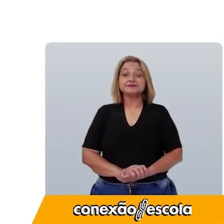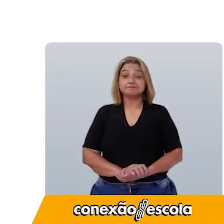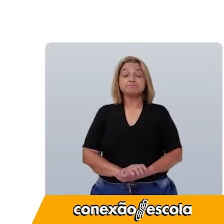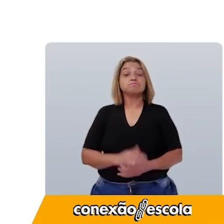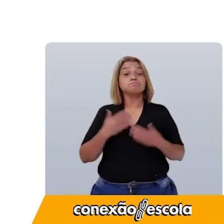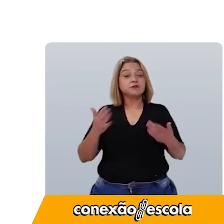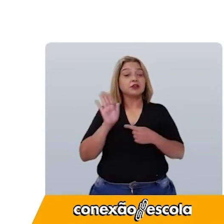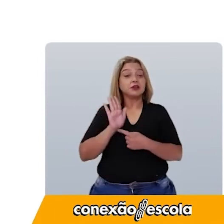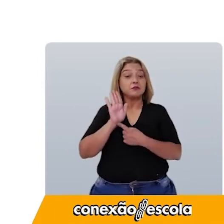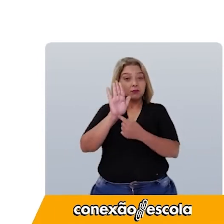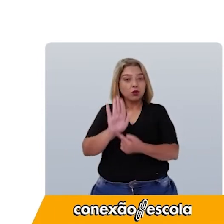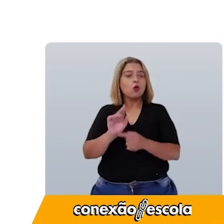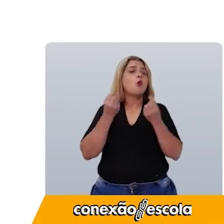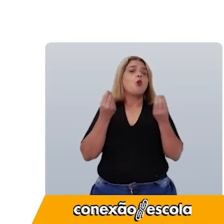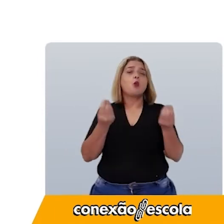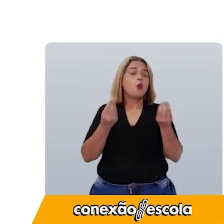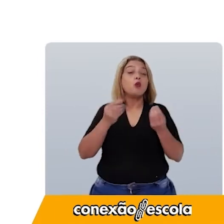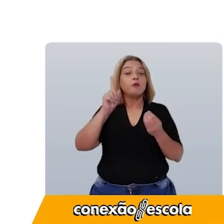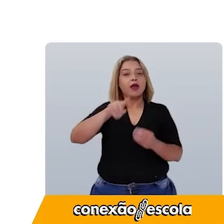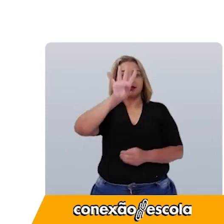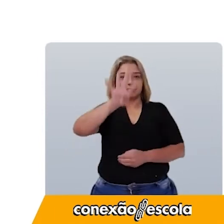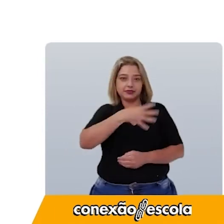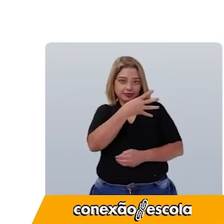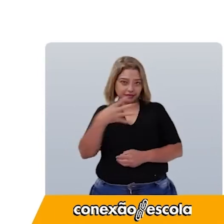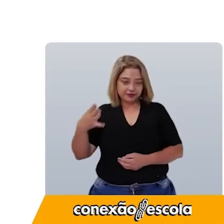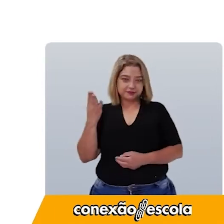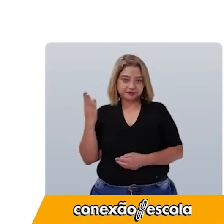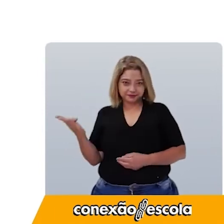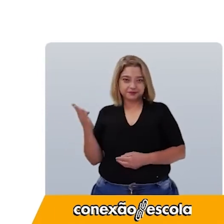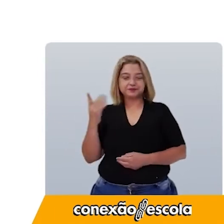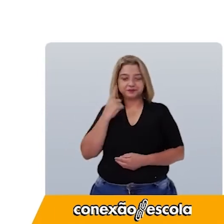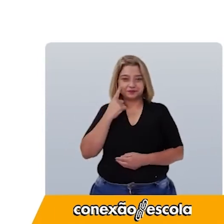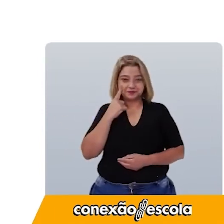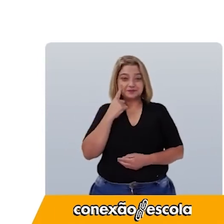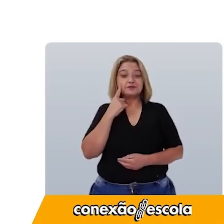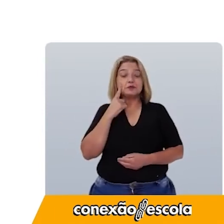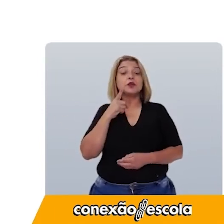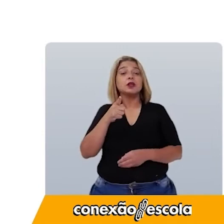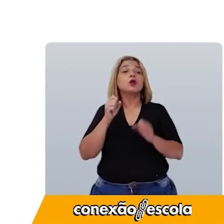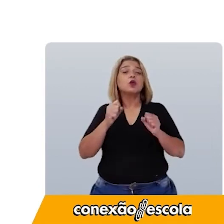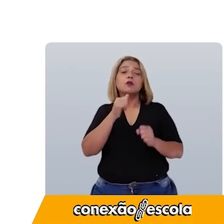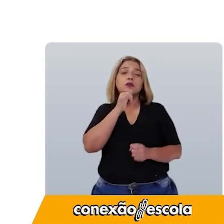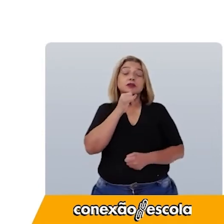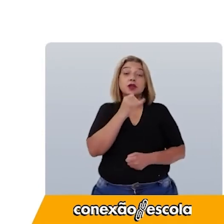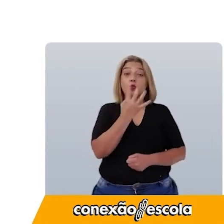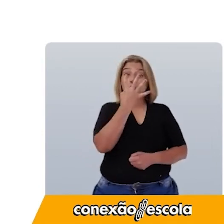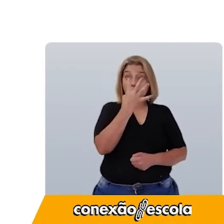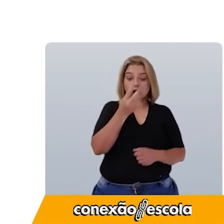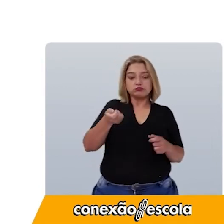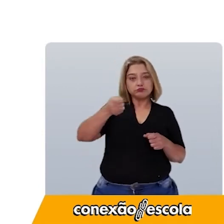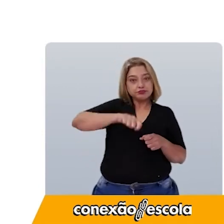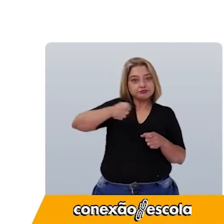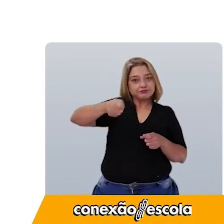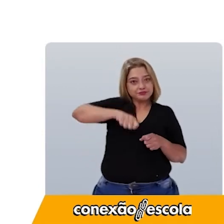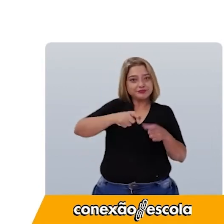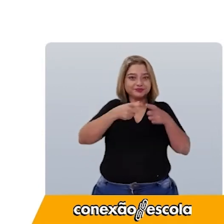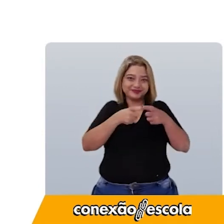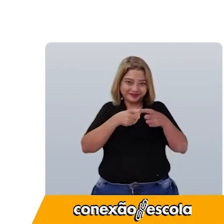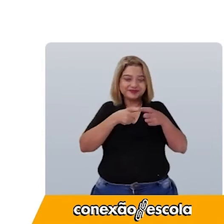Podemos representar essa situação usando uma tabela. Então, 4 xícaras de farinha de